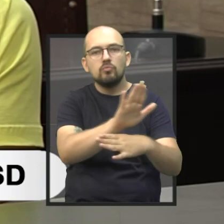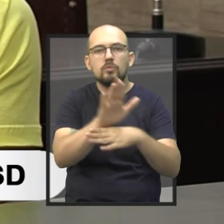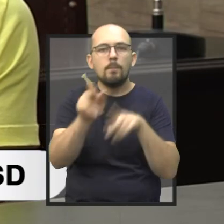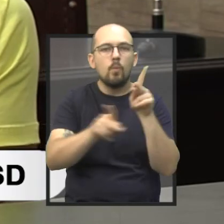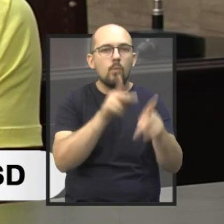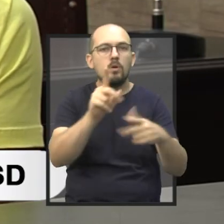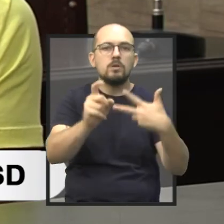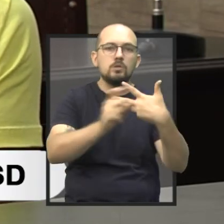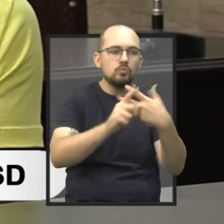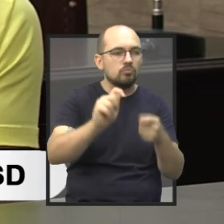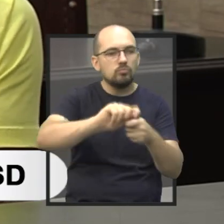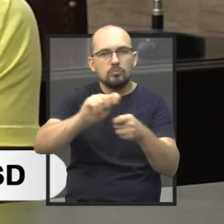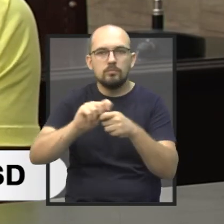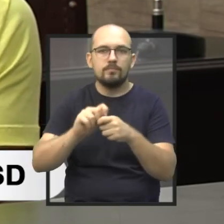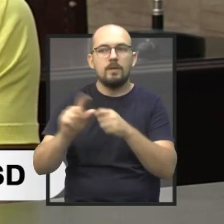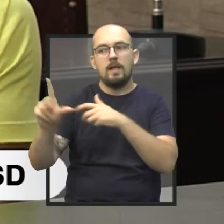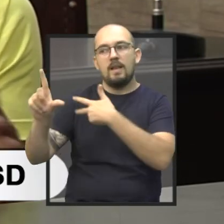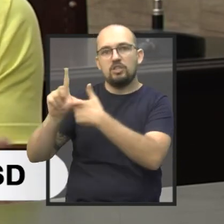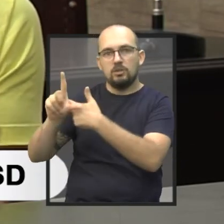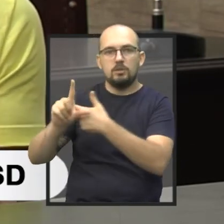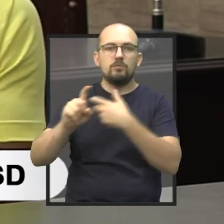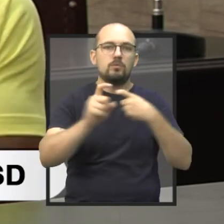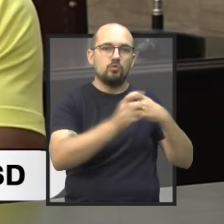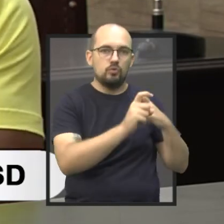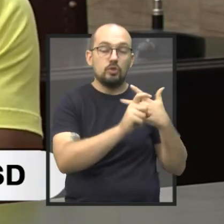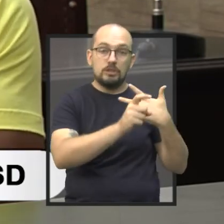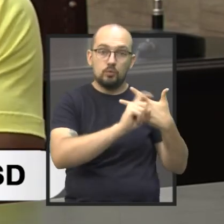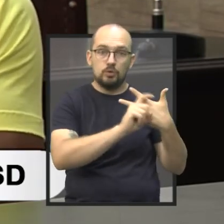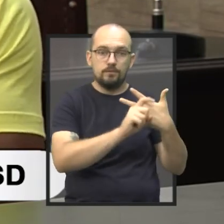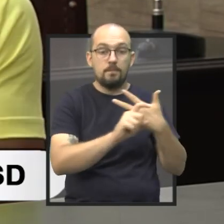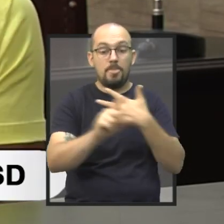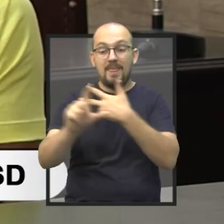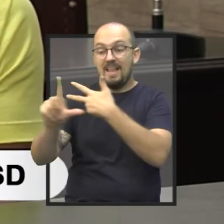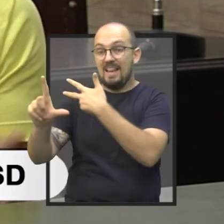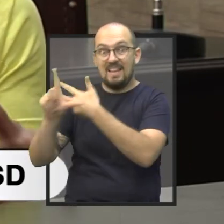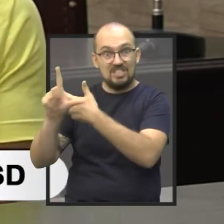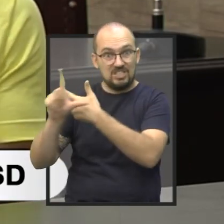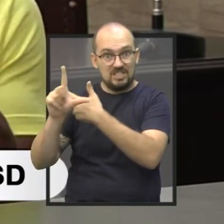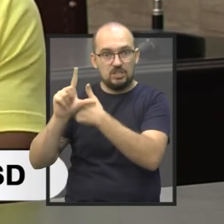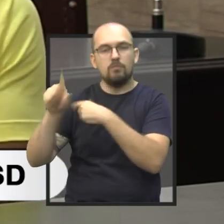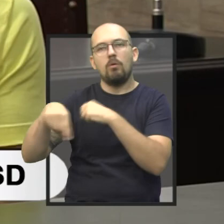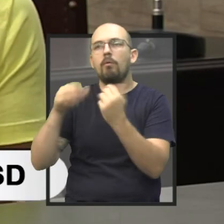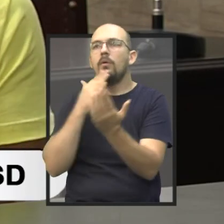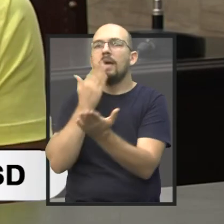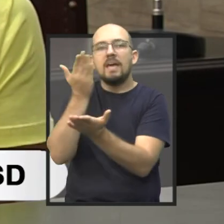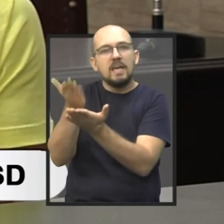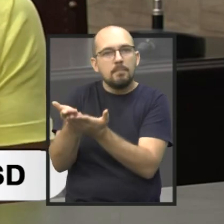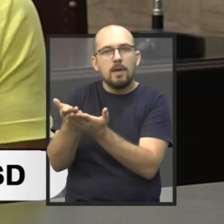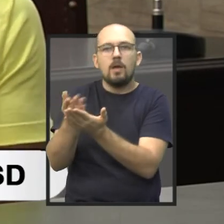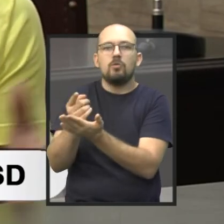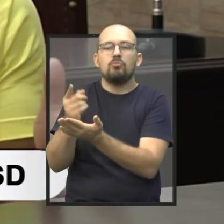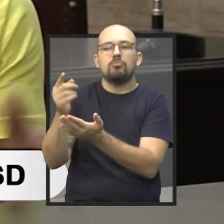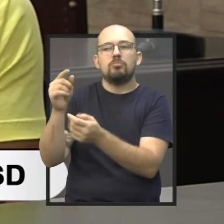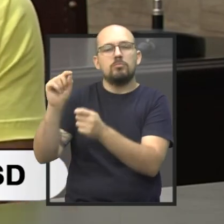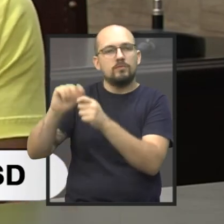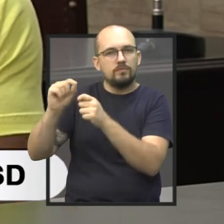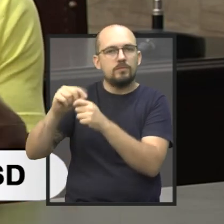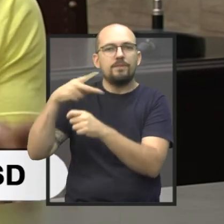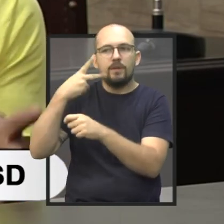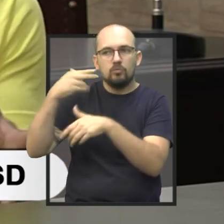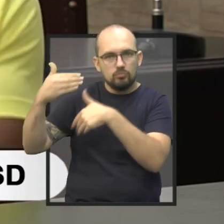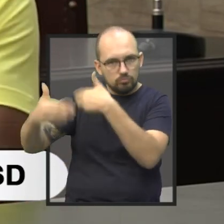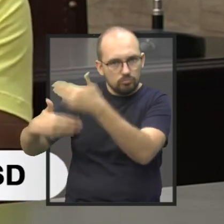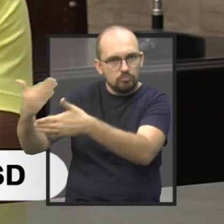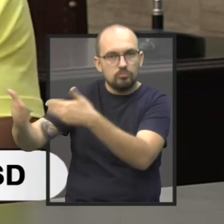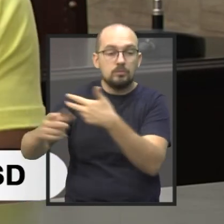população, executivo e legislativo. Quando eu falo o legislativo, seria o requerimento dos amigos que assim vão se fazer,